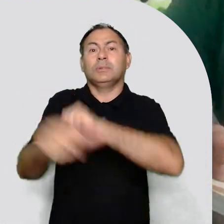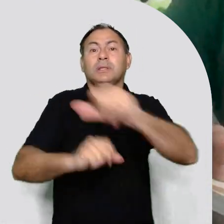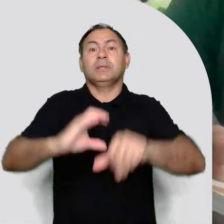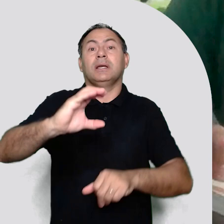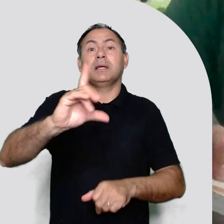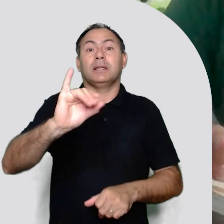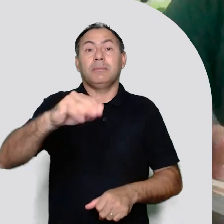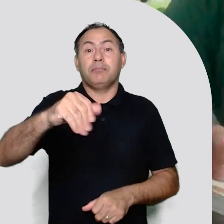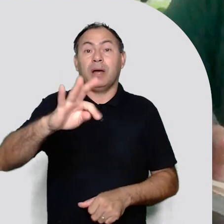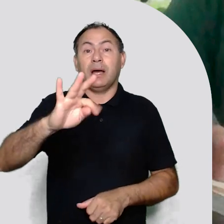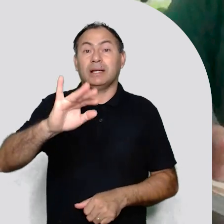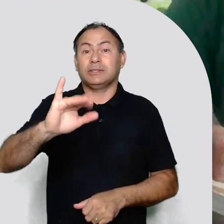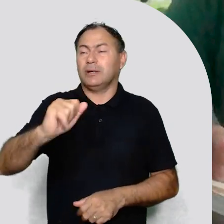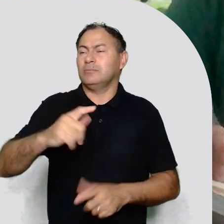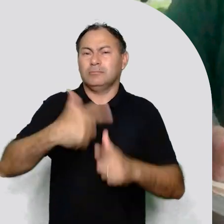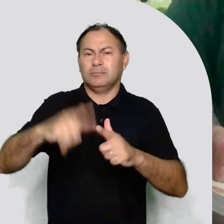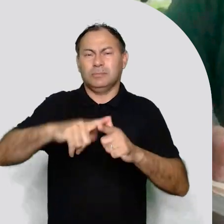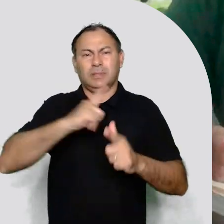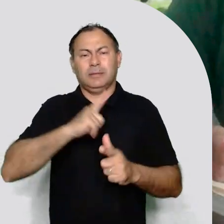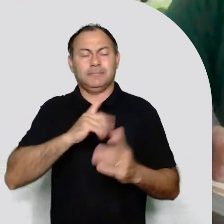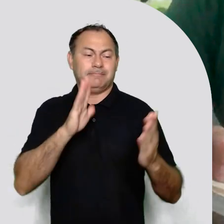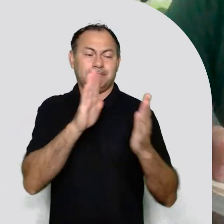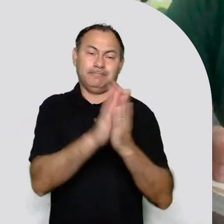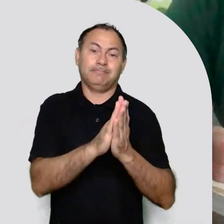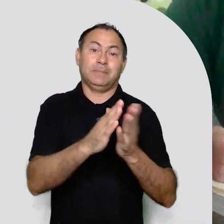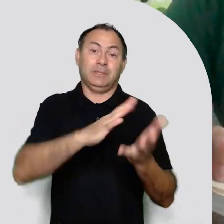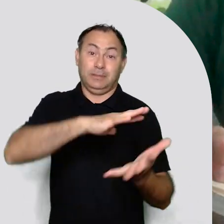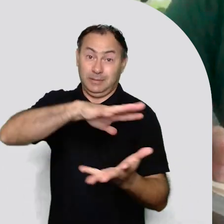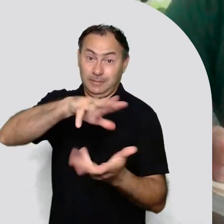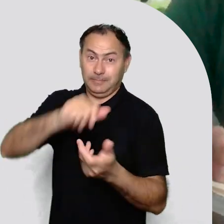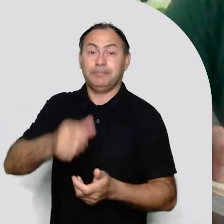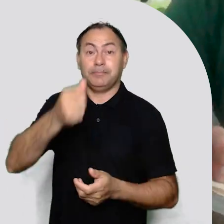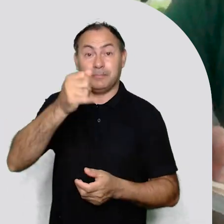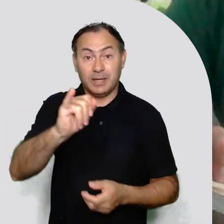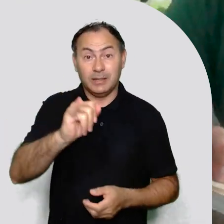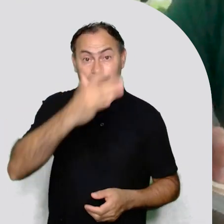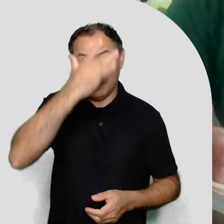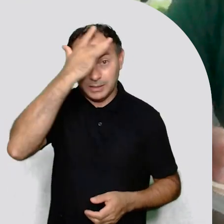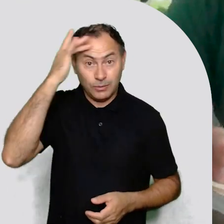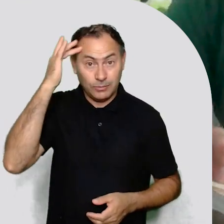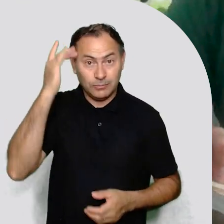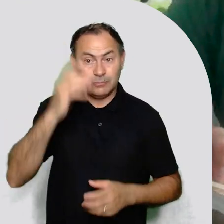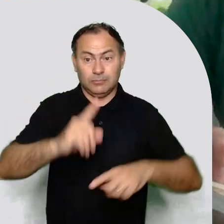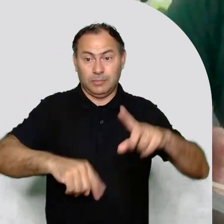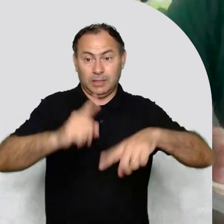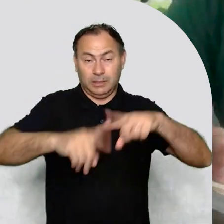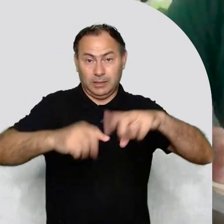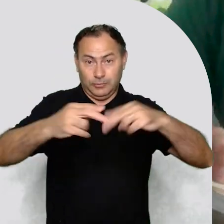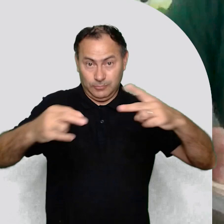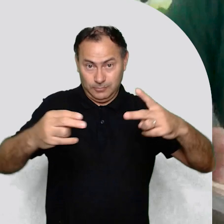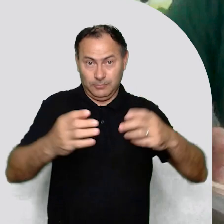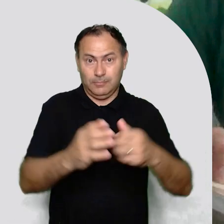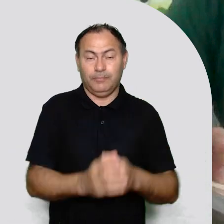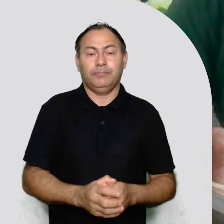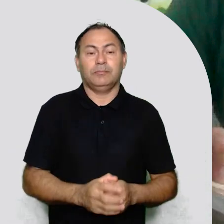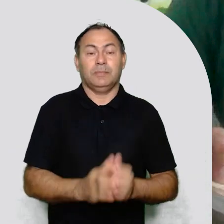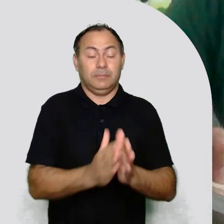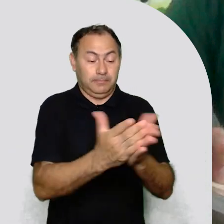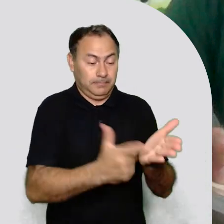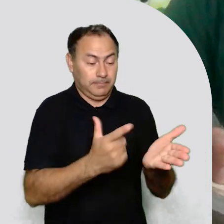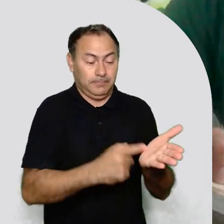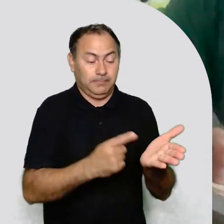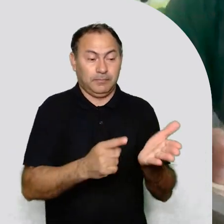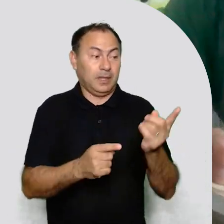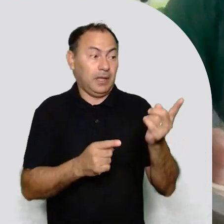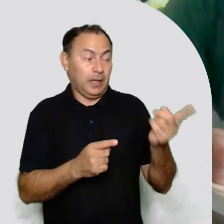climáticas e tantos outros problemas que a gente tem para enfrentar, né? E aí, gente, o material deste